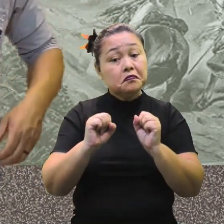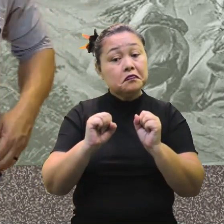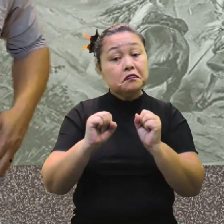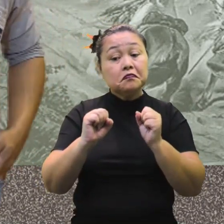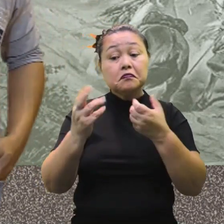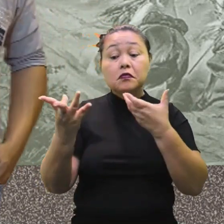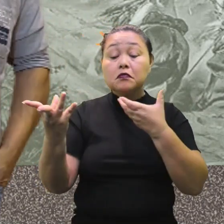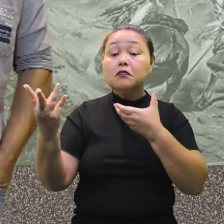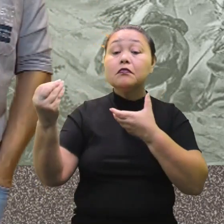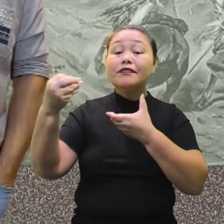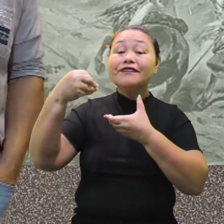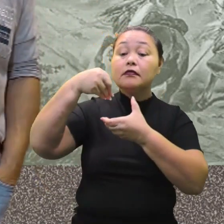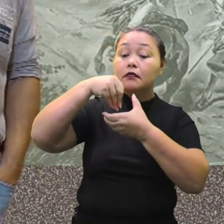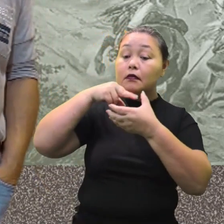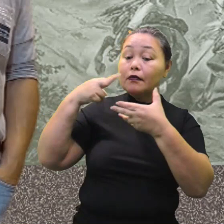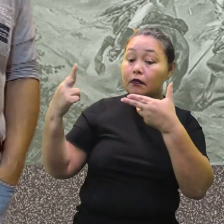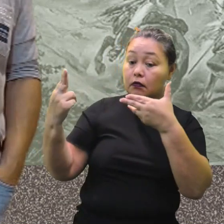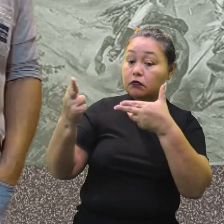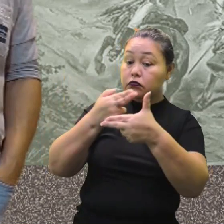aprisionar o vento